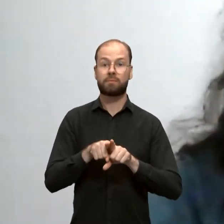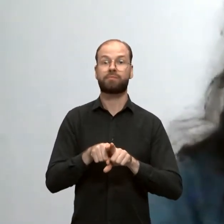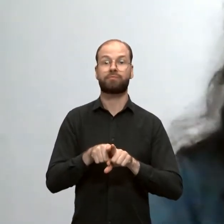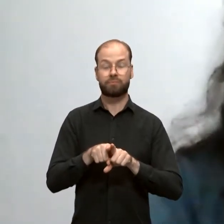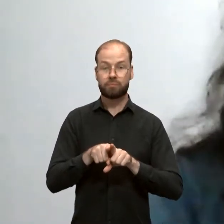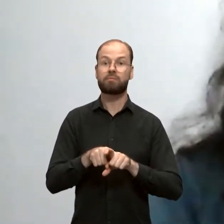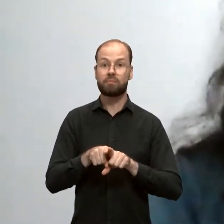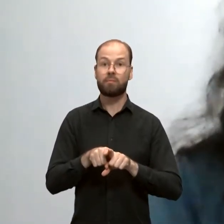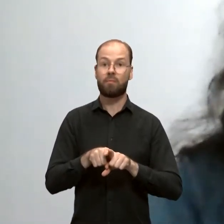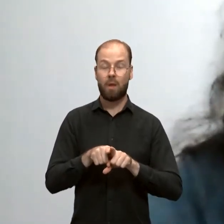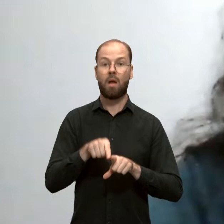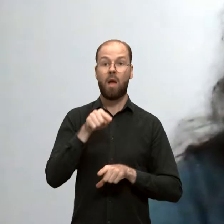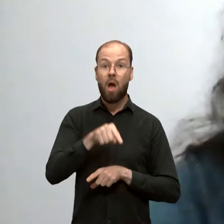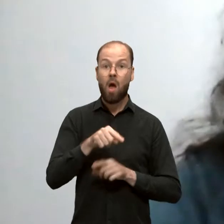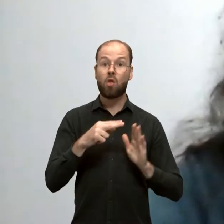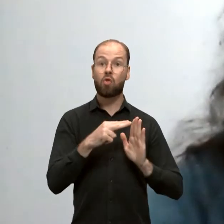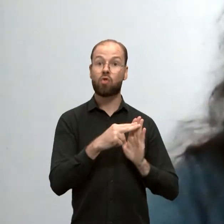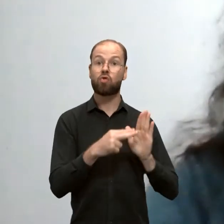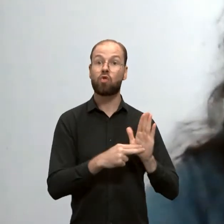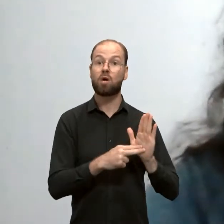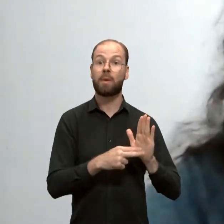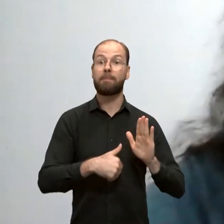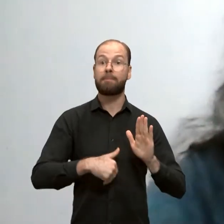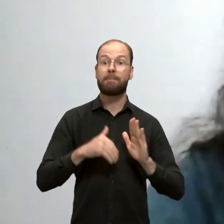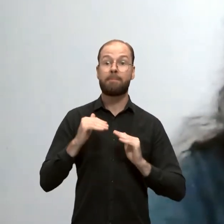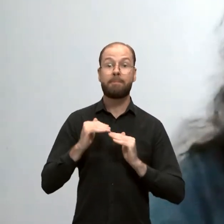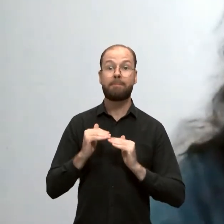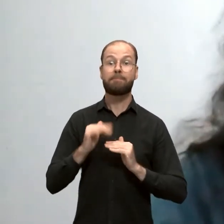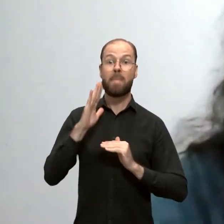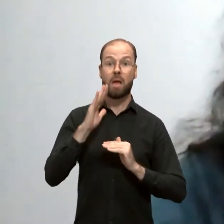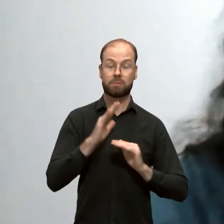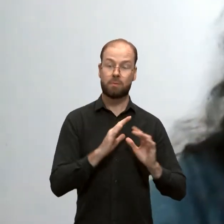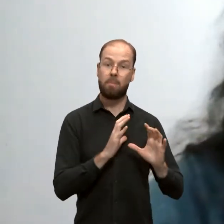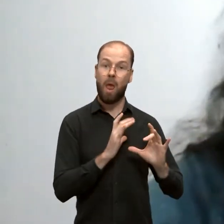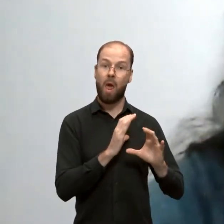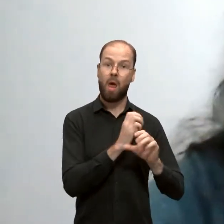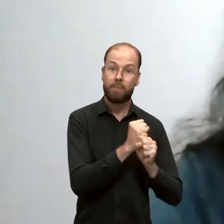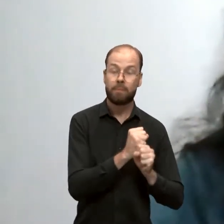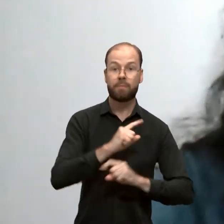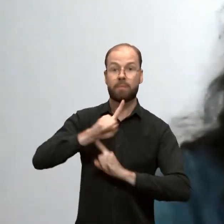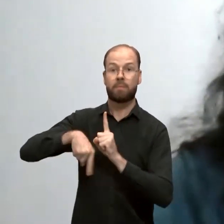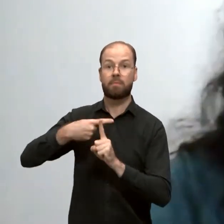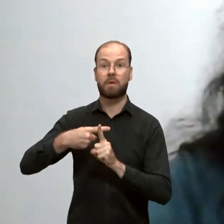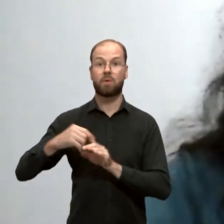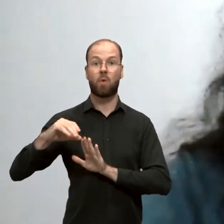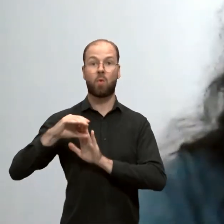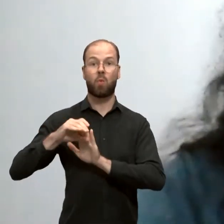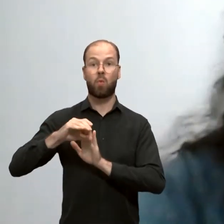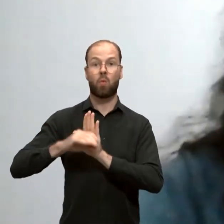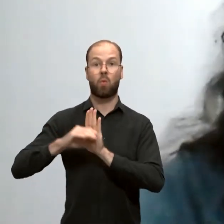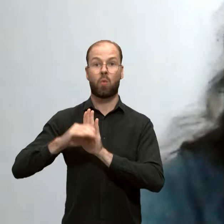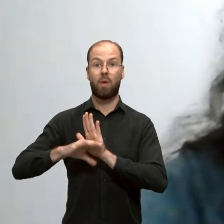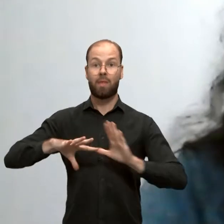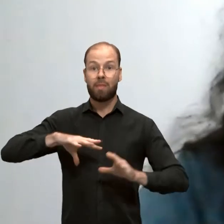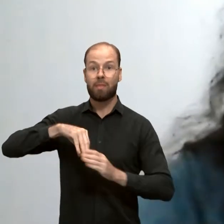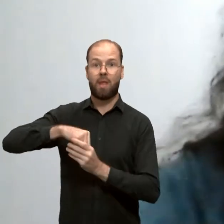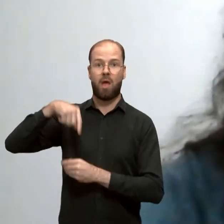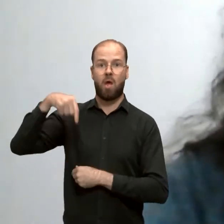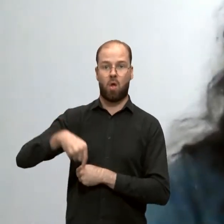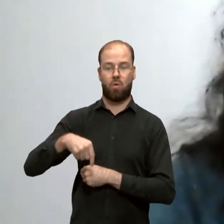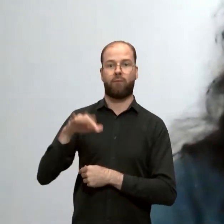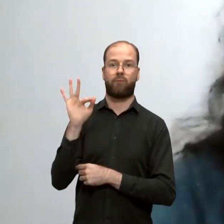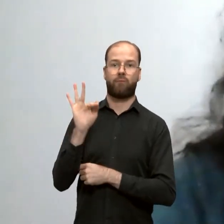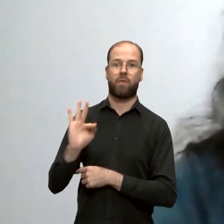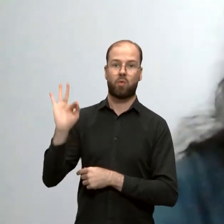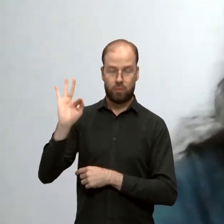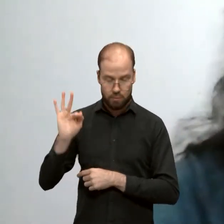pela sua vida acadêmica, as notas que você tem, mais seu currículo dentro da faculdade. E foi assim, eu